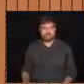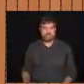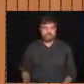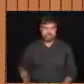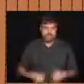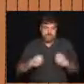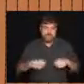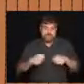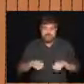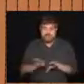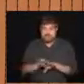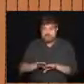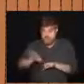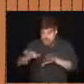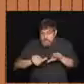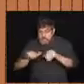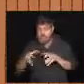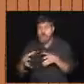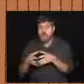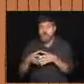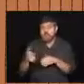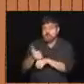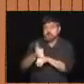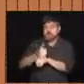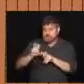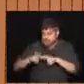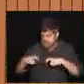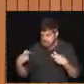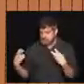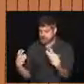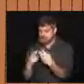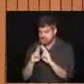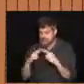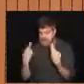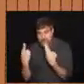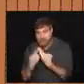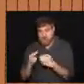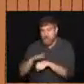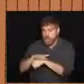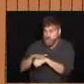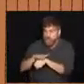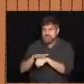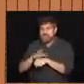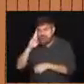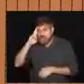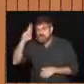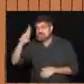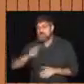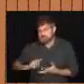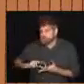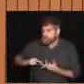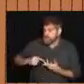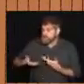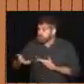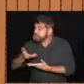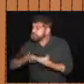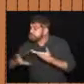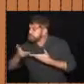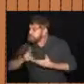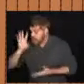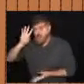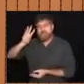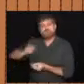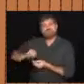necessário que ela convoque um conjunto de pessoas com cargos de diretoria, de chefia, para tomar alguma